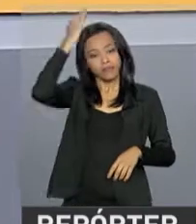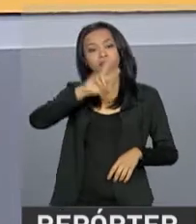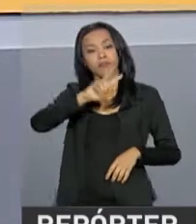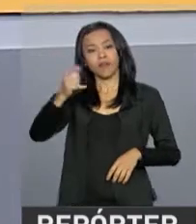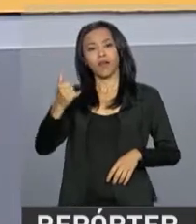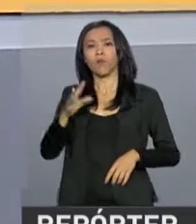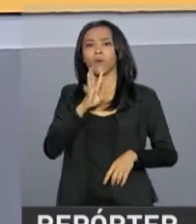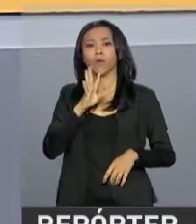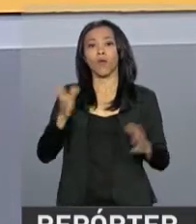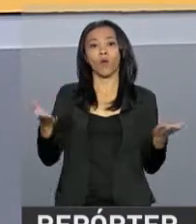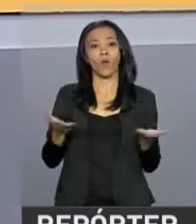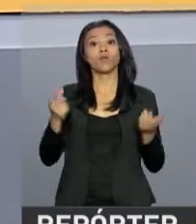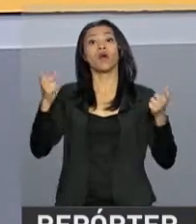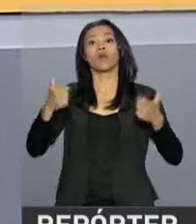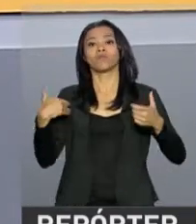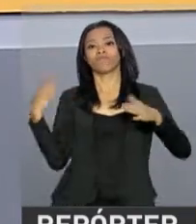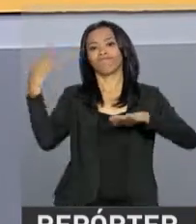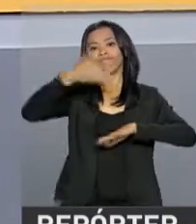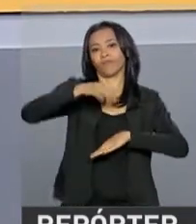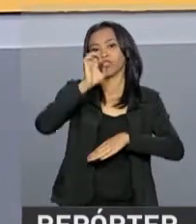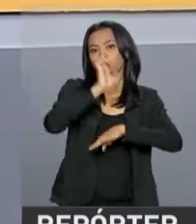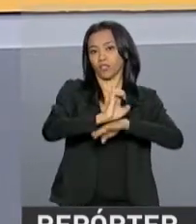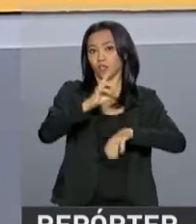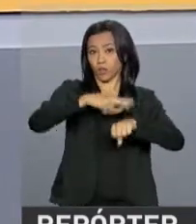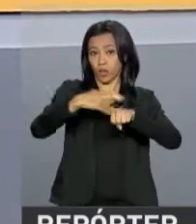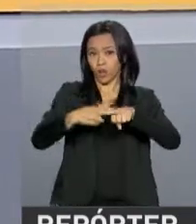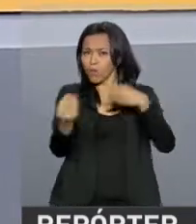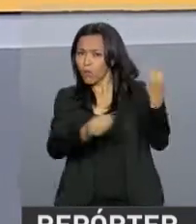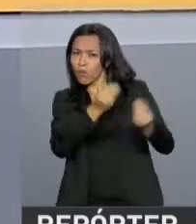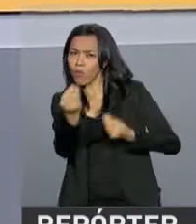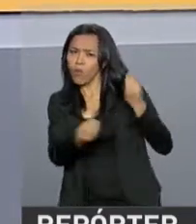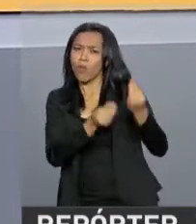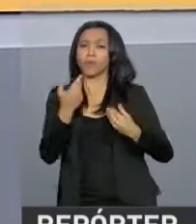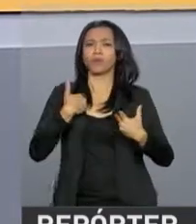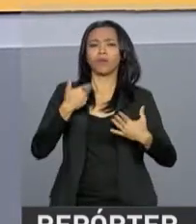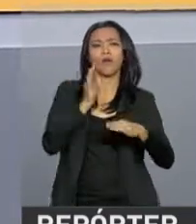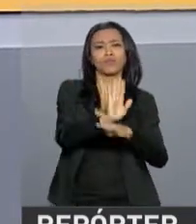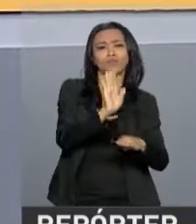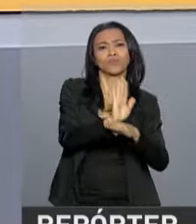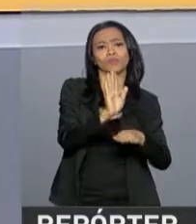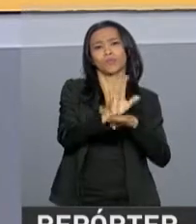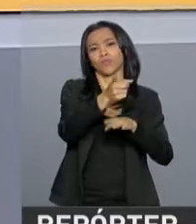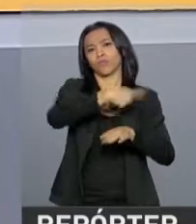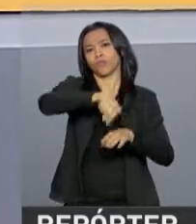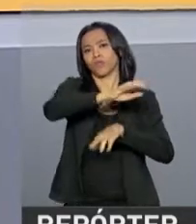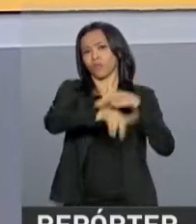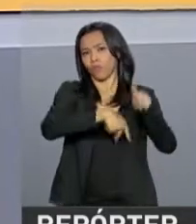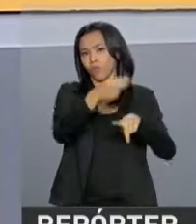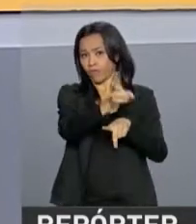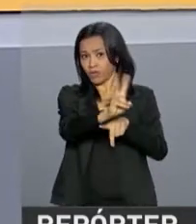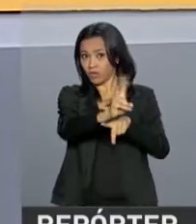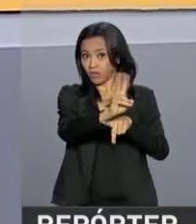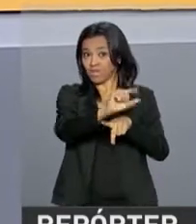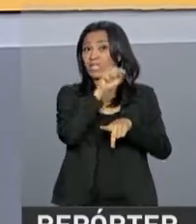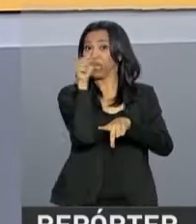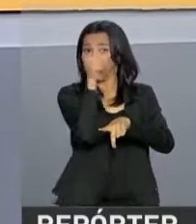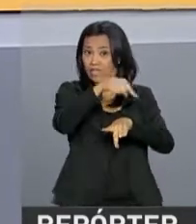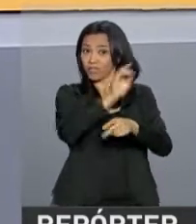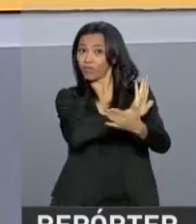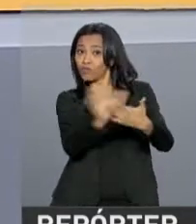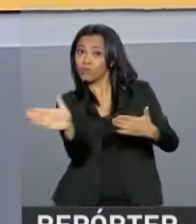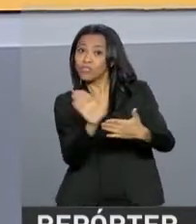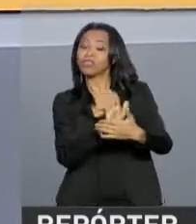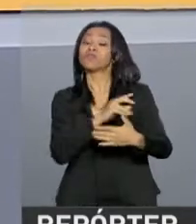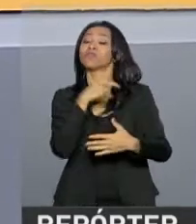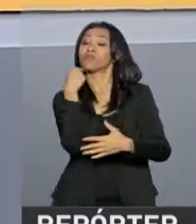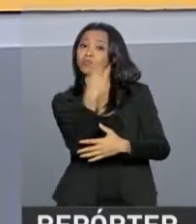Roraima como está sendo feito o acolhimento aos venezuelanos que chegam ao Brasil fugindo da crise no país vizinho. A nossa equipe